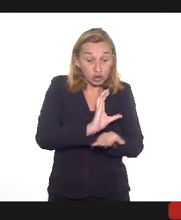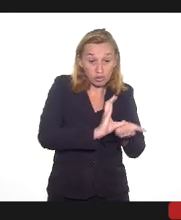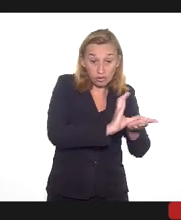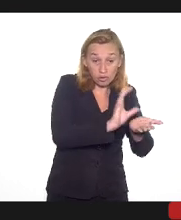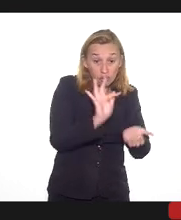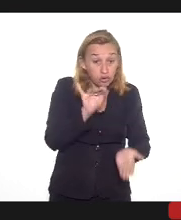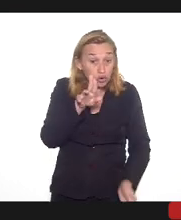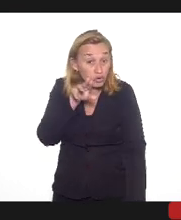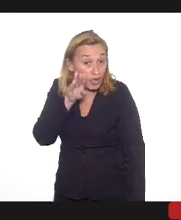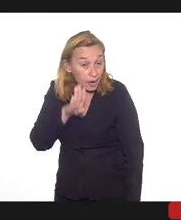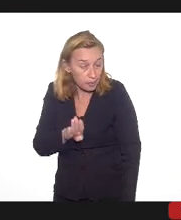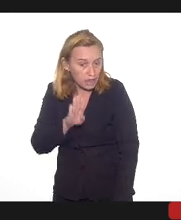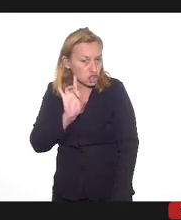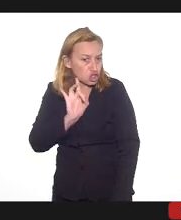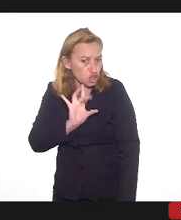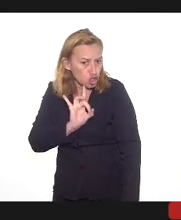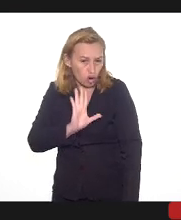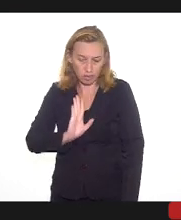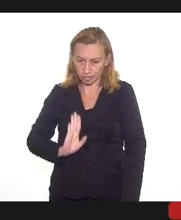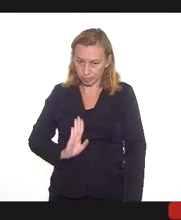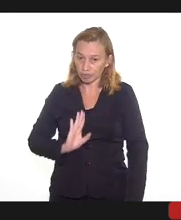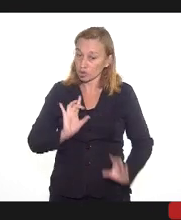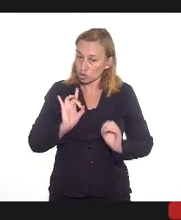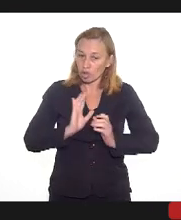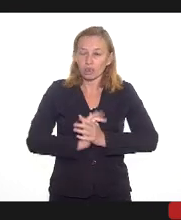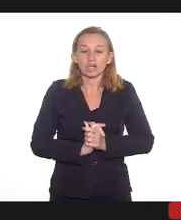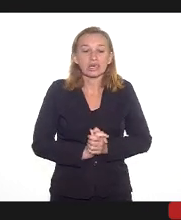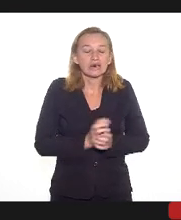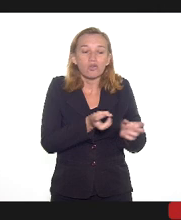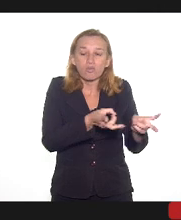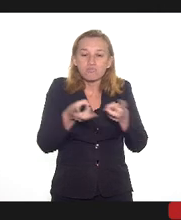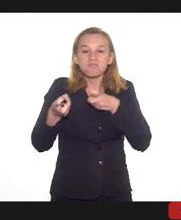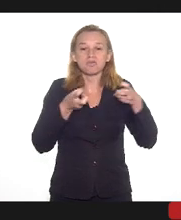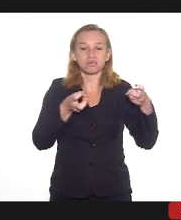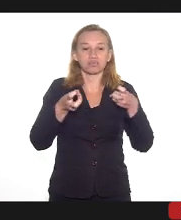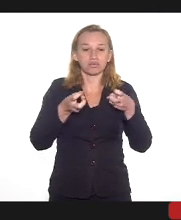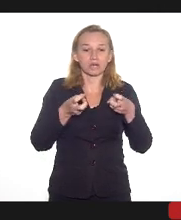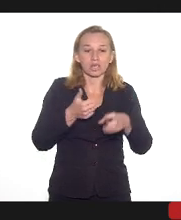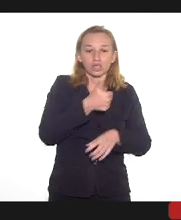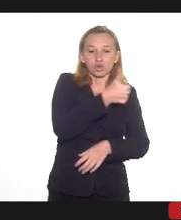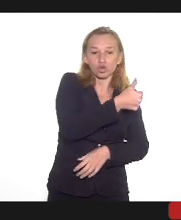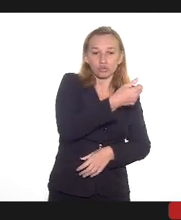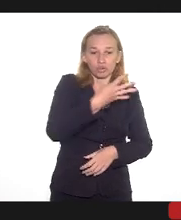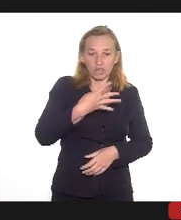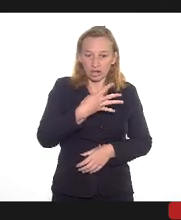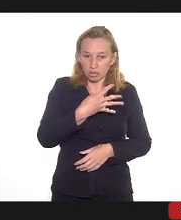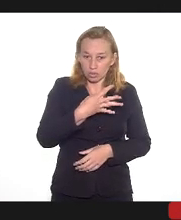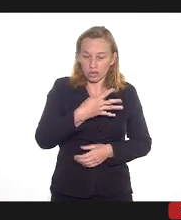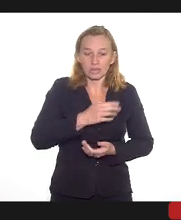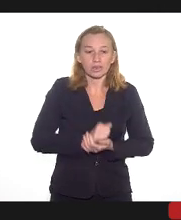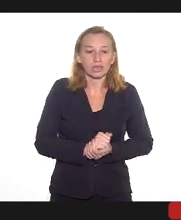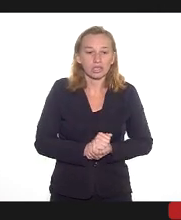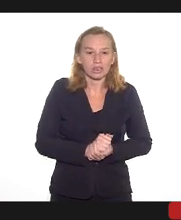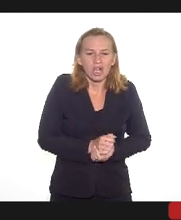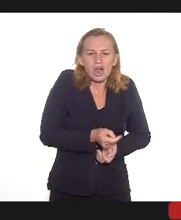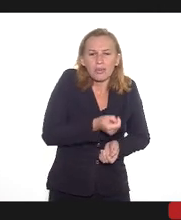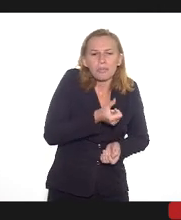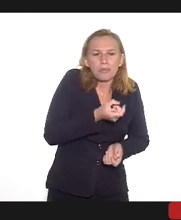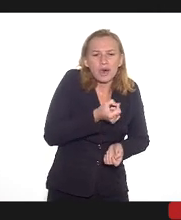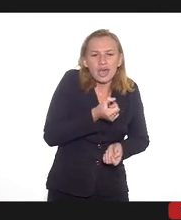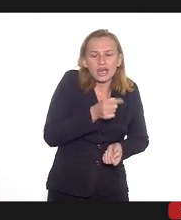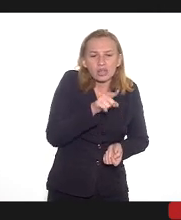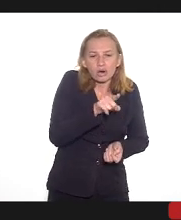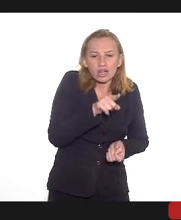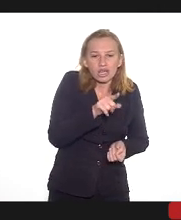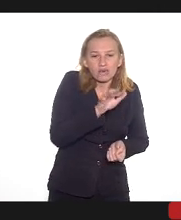Fundeb, não estou falando dos demais recursos da educação, não, tá, gente? Se a gente for perceber, em 2014, muito perto ali, a despesa